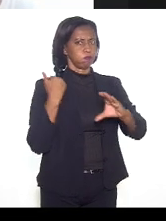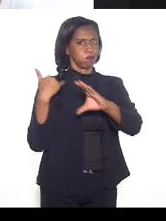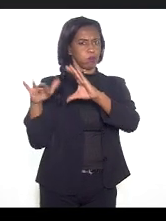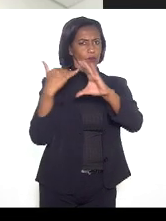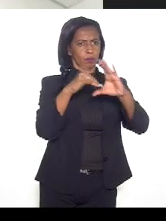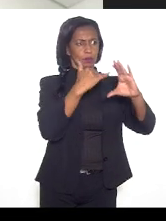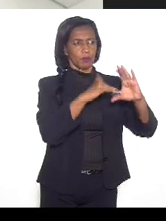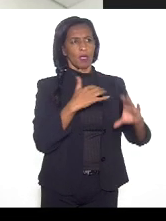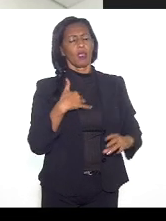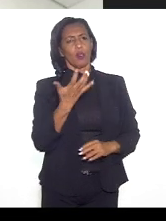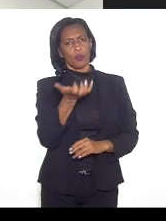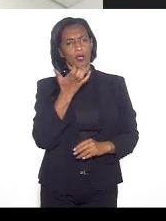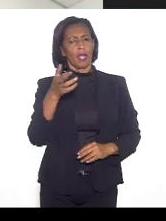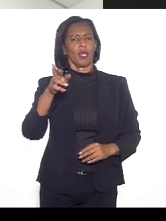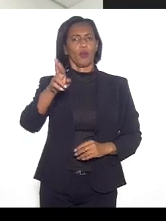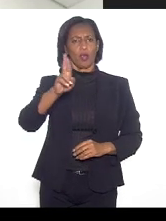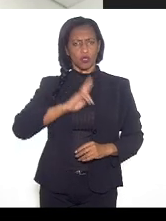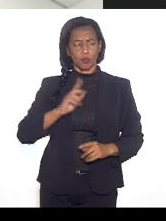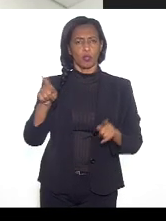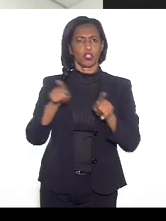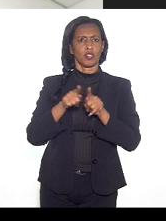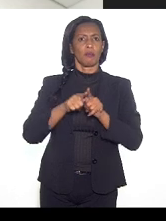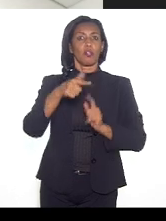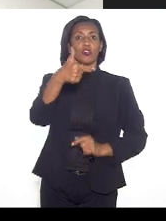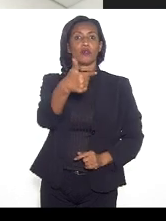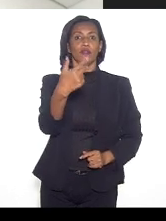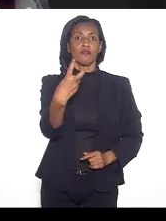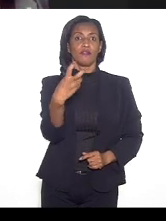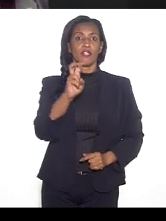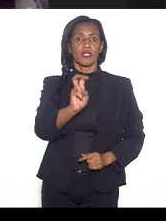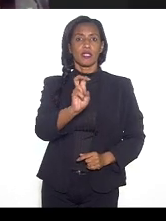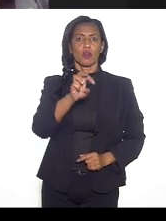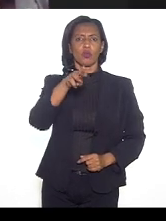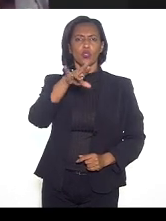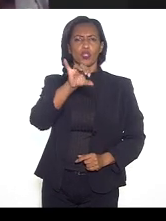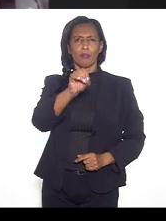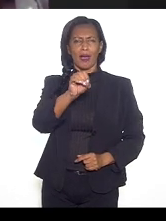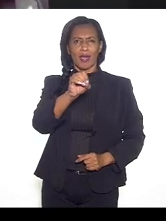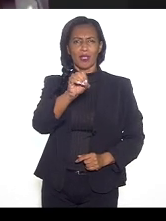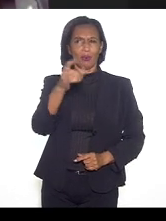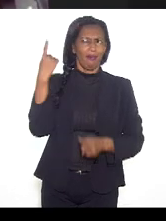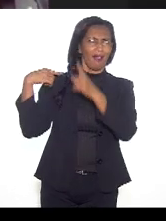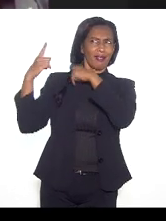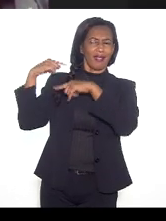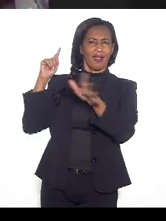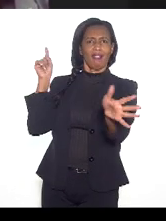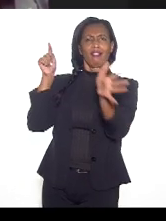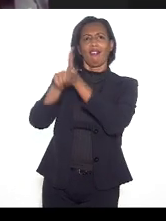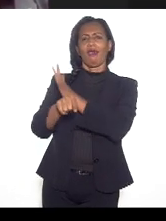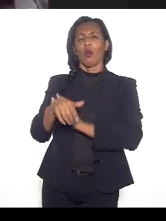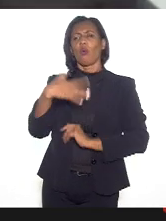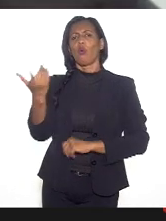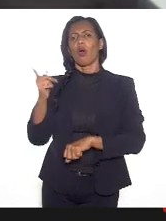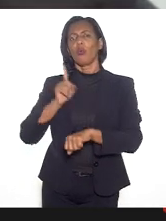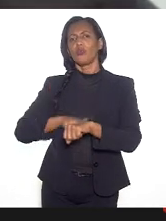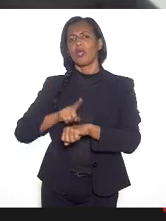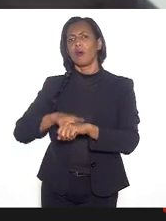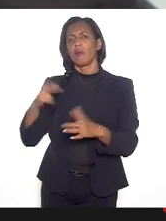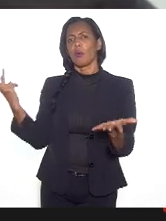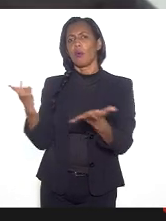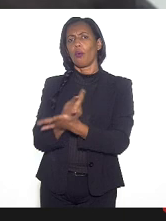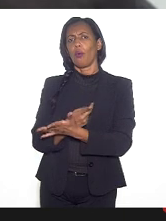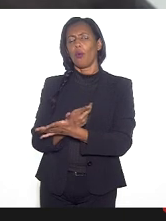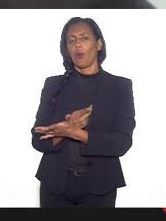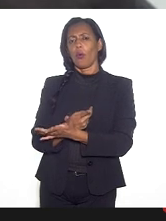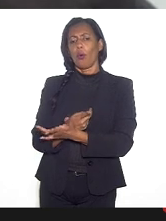encaminhei a resposta do Corpo de Bombeiros do Militar do Estado do Rio de Janeiro, no dia 25 de maio, a primeira pergunta do ofício é: qual a previsão para a realização do